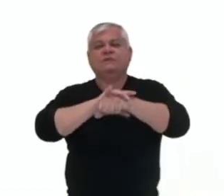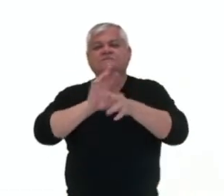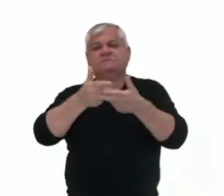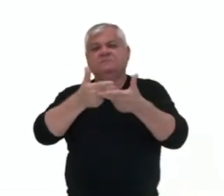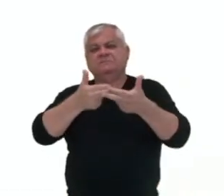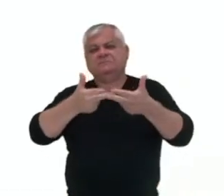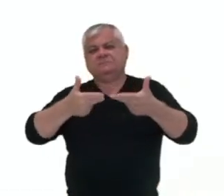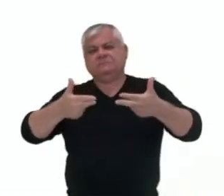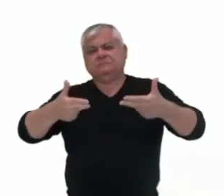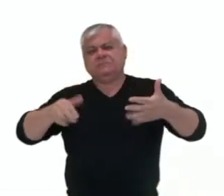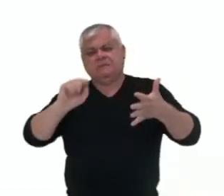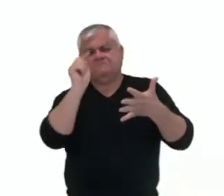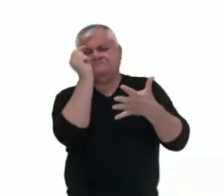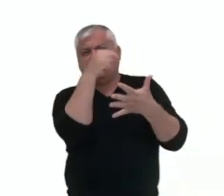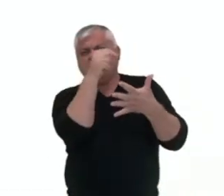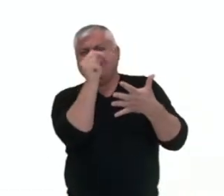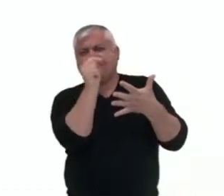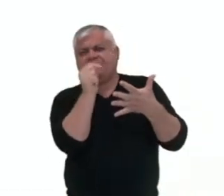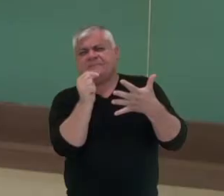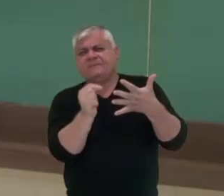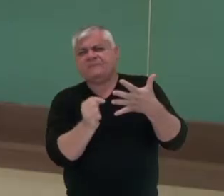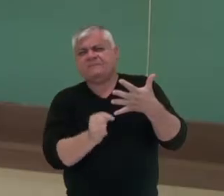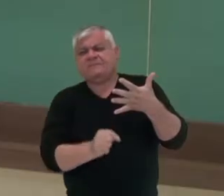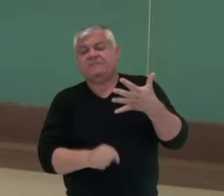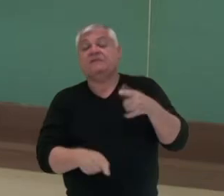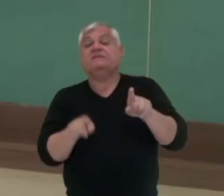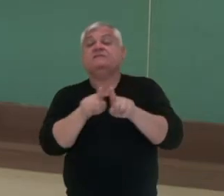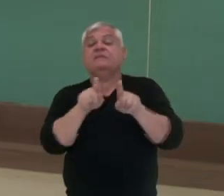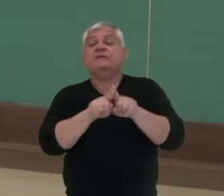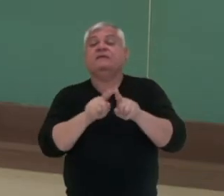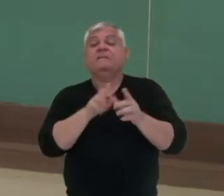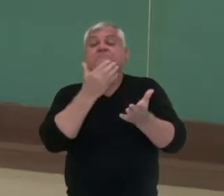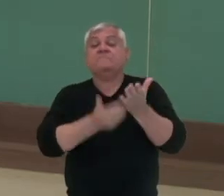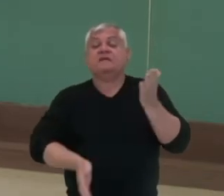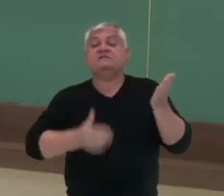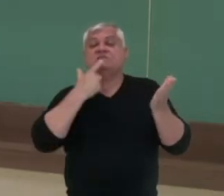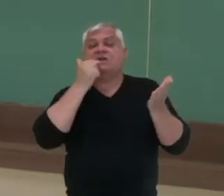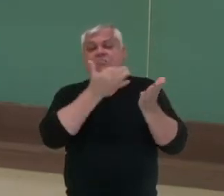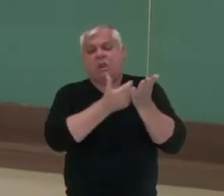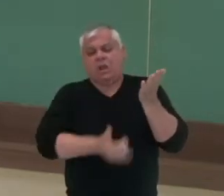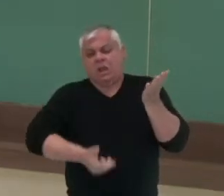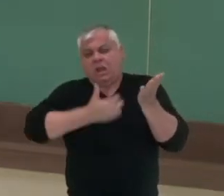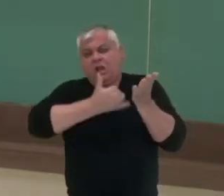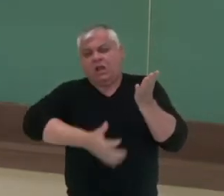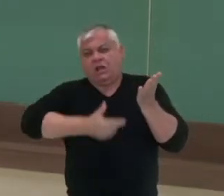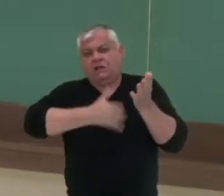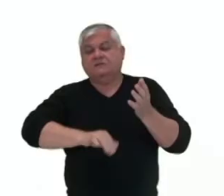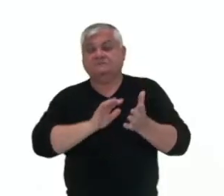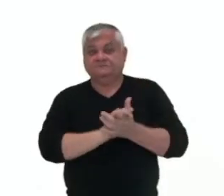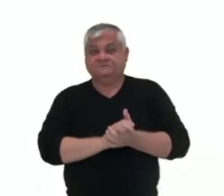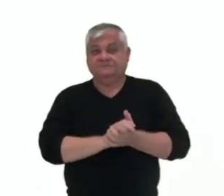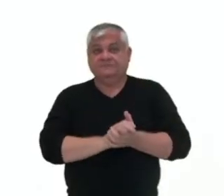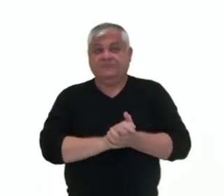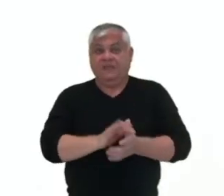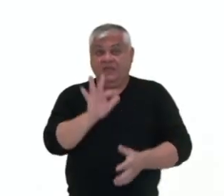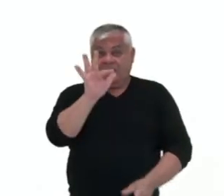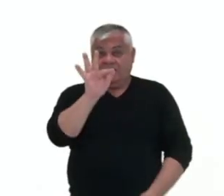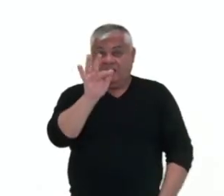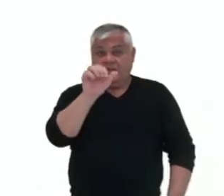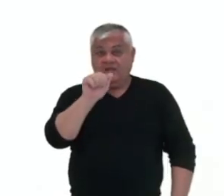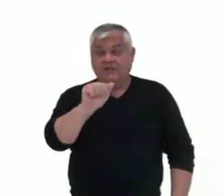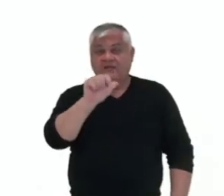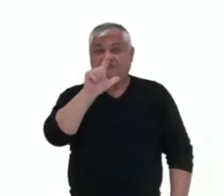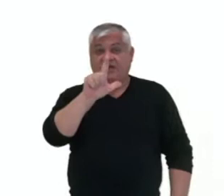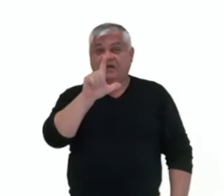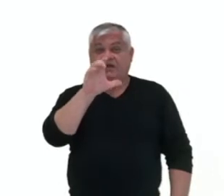e também a anemia devido à hemorragia ou outras doenças. A anemia falciforme é uma herança hereditária, ou